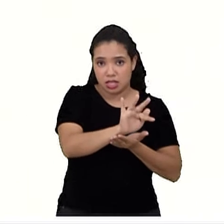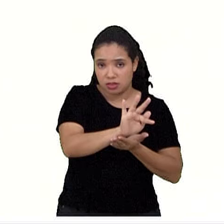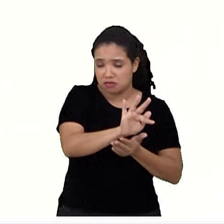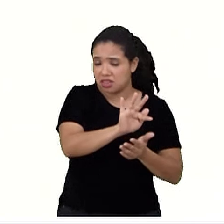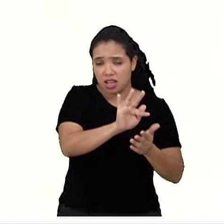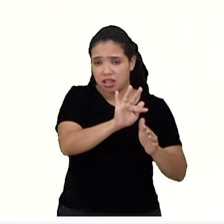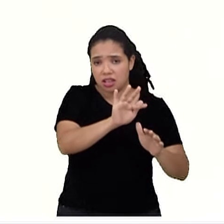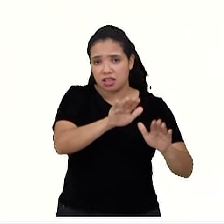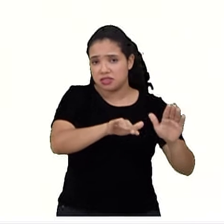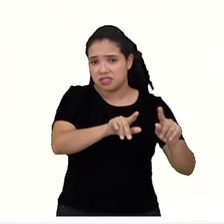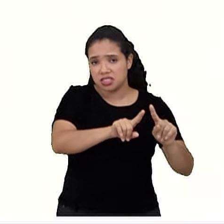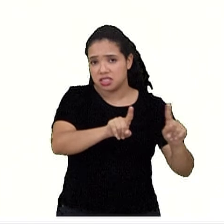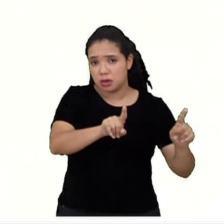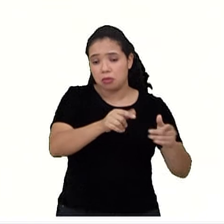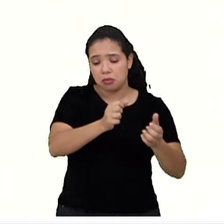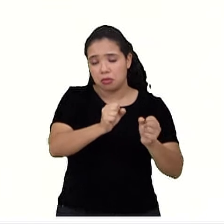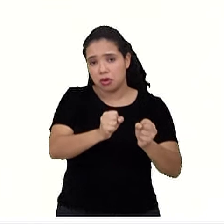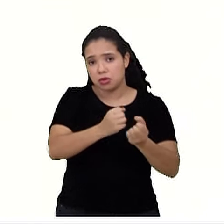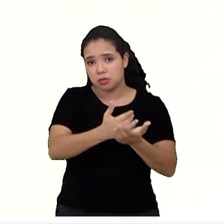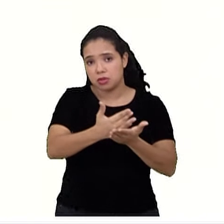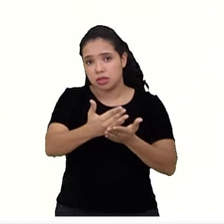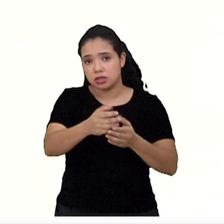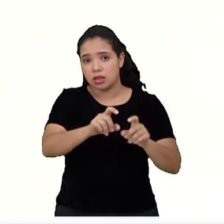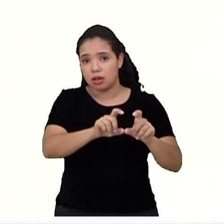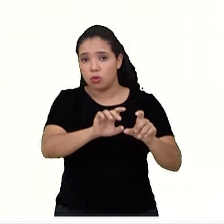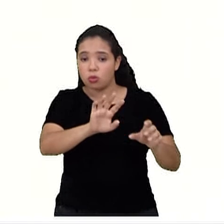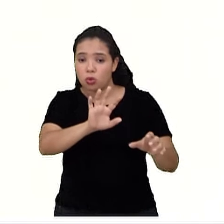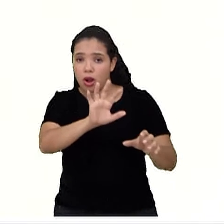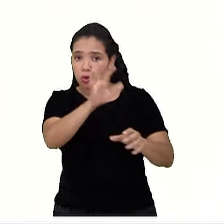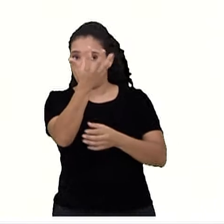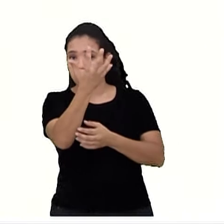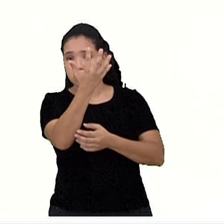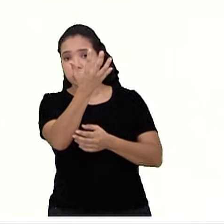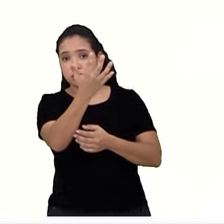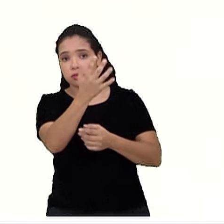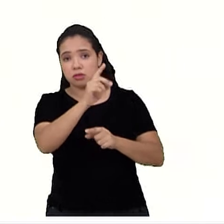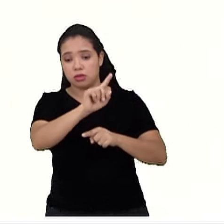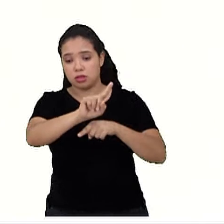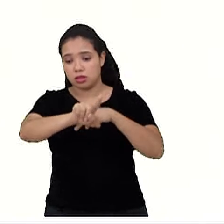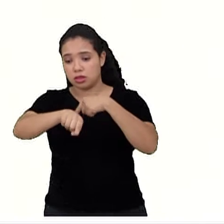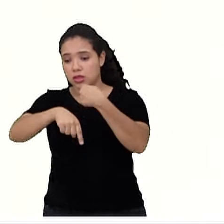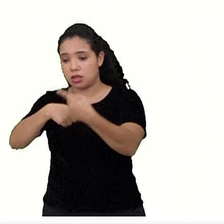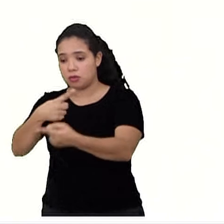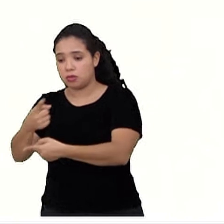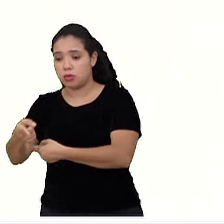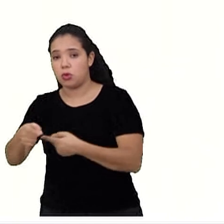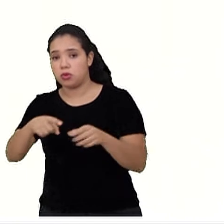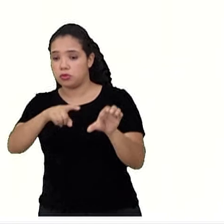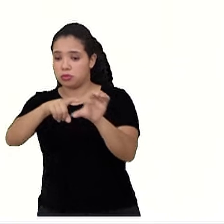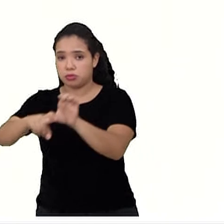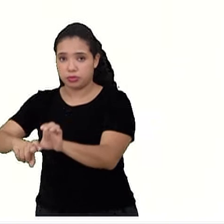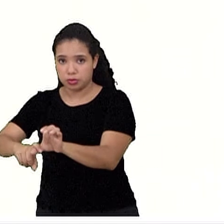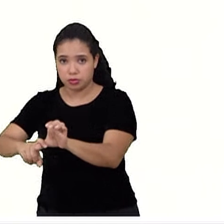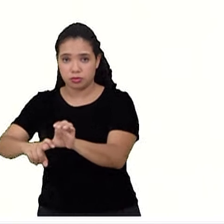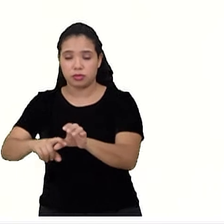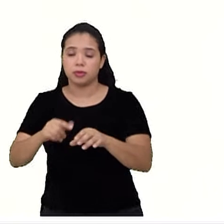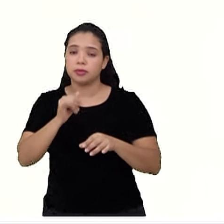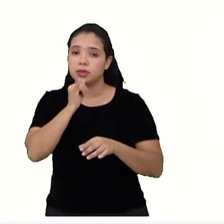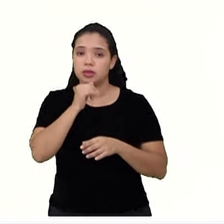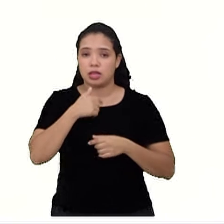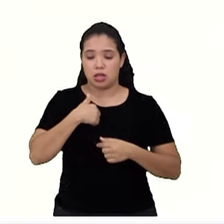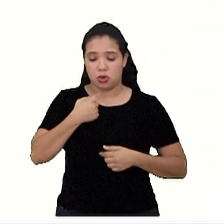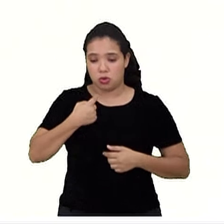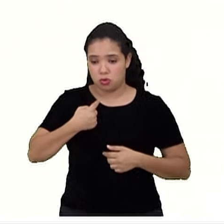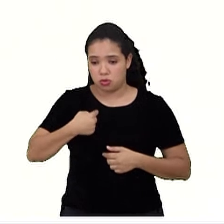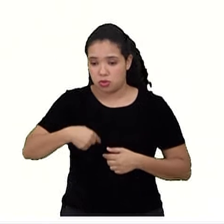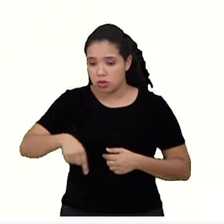pode começar primeiro com a consequência e depois com a condição. Por exemplo, eu não irei